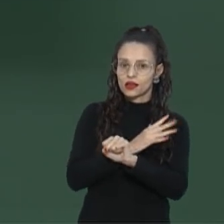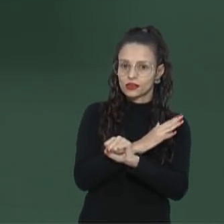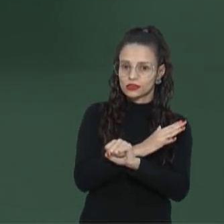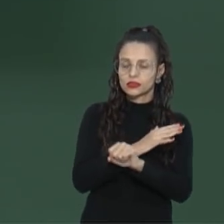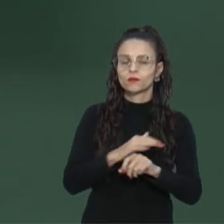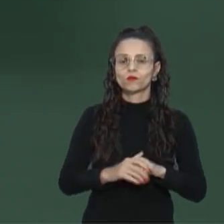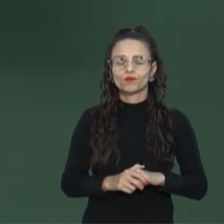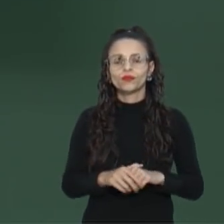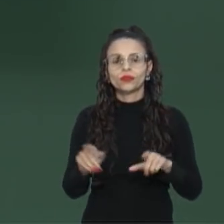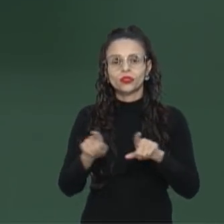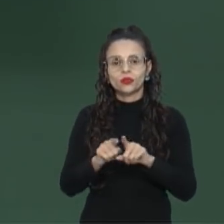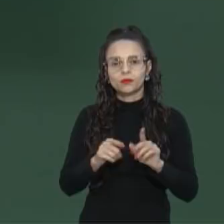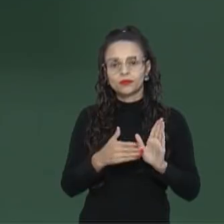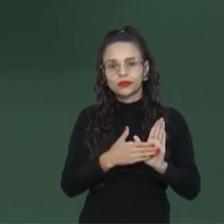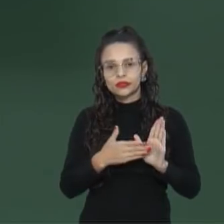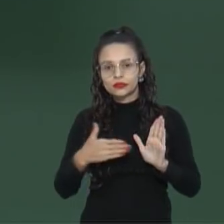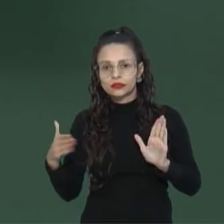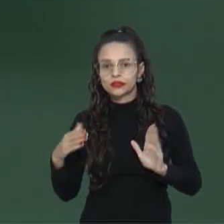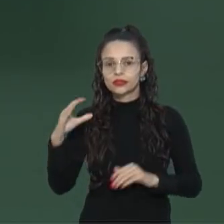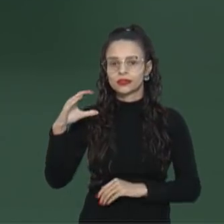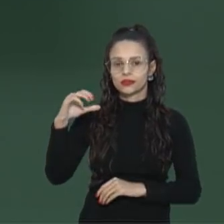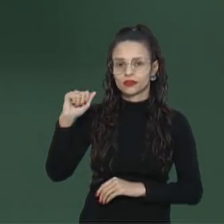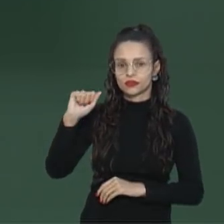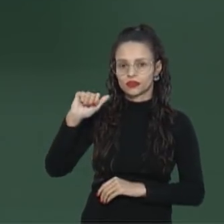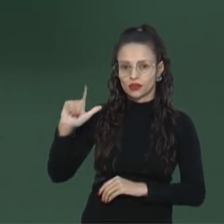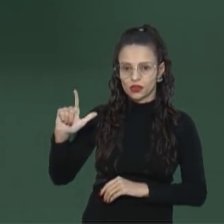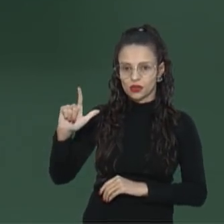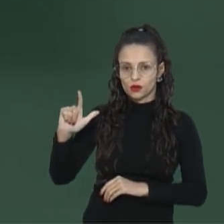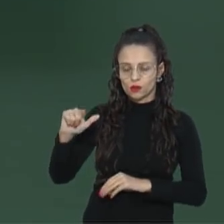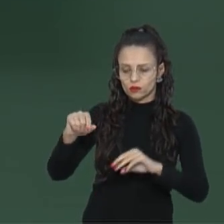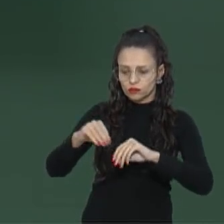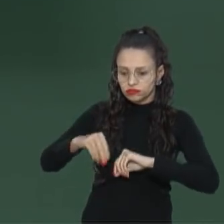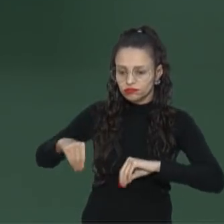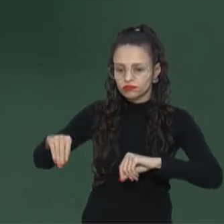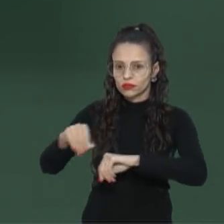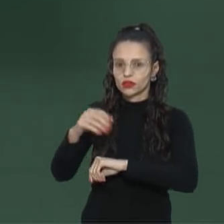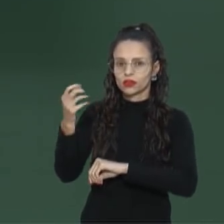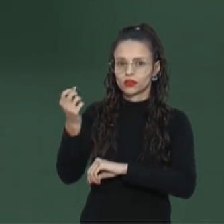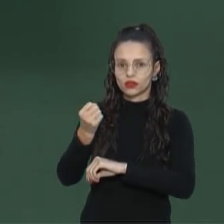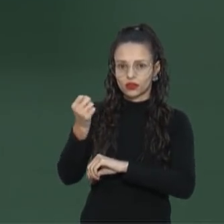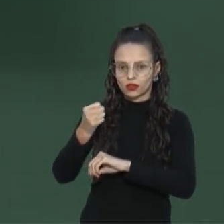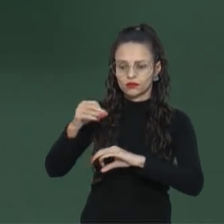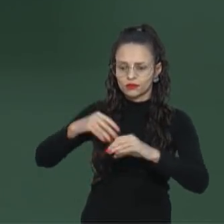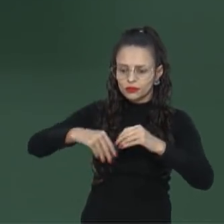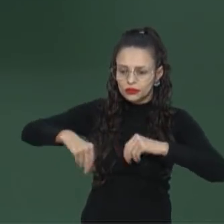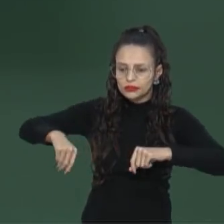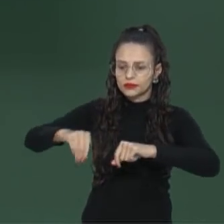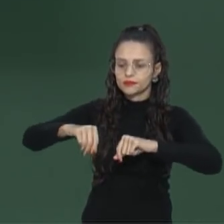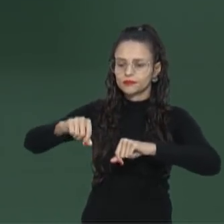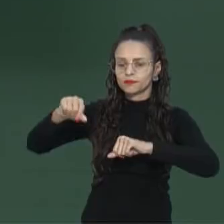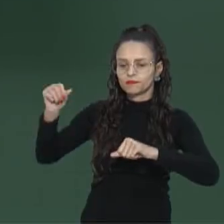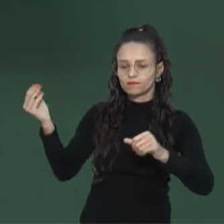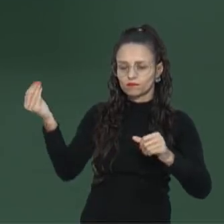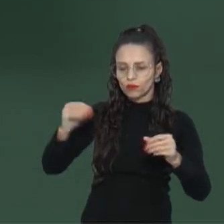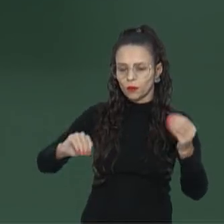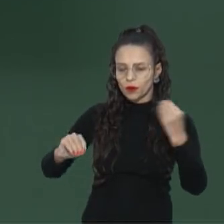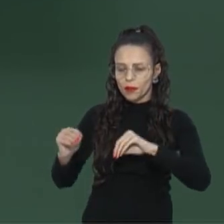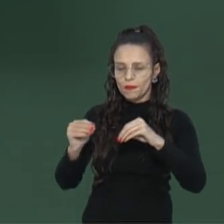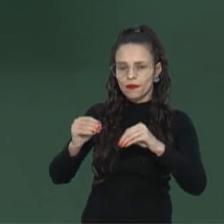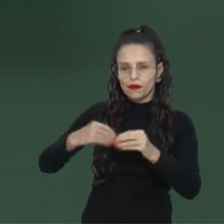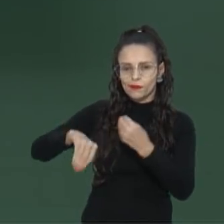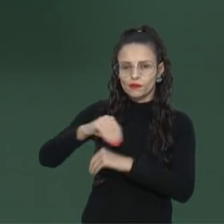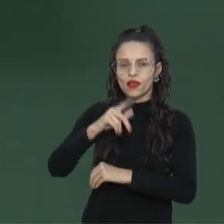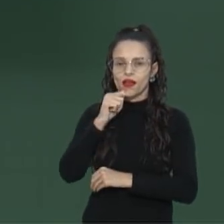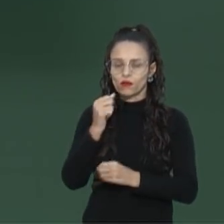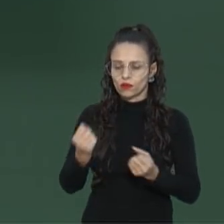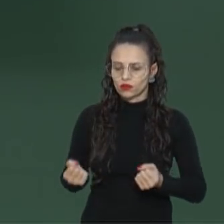cal, que quando pegamos a cal virgem e hidratamos ela, então pega o óxido de cálcio e mistura a água, ferve, aquilo que